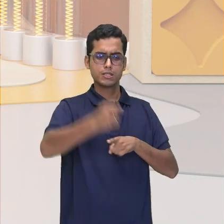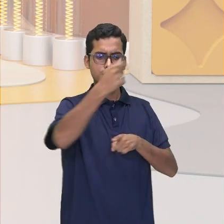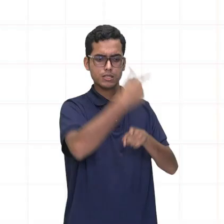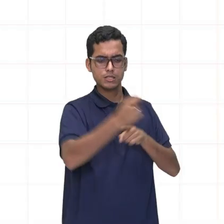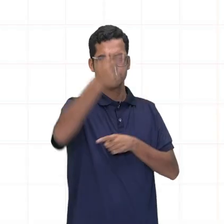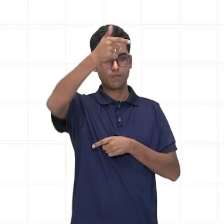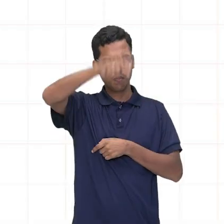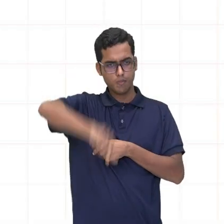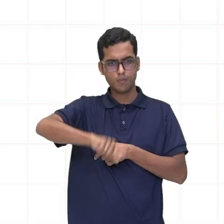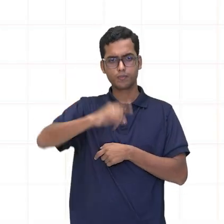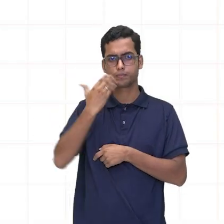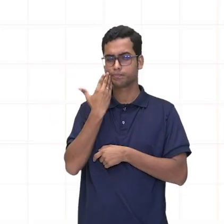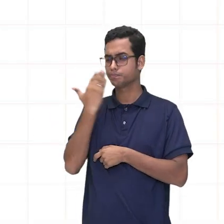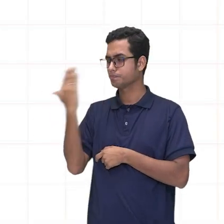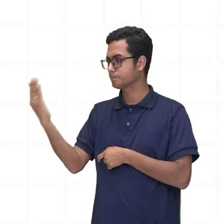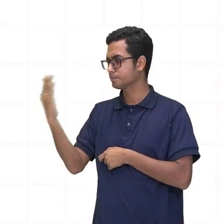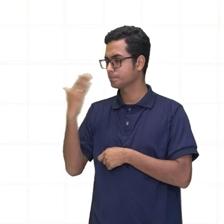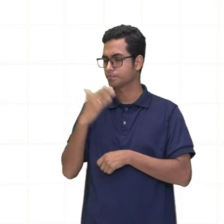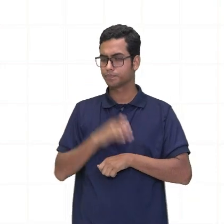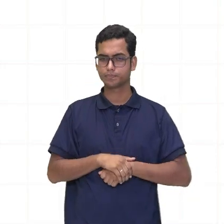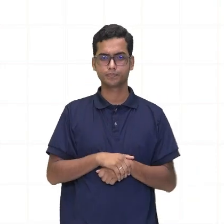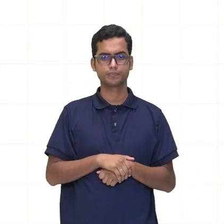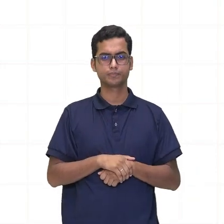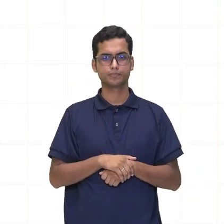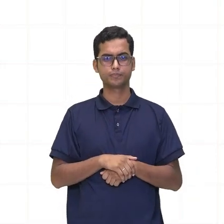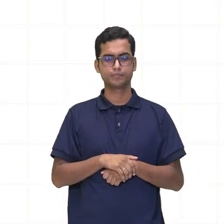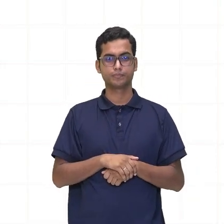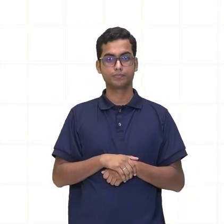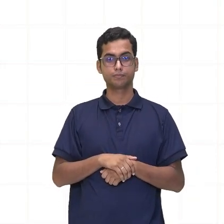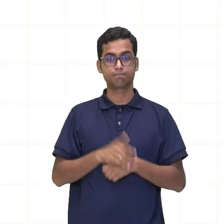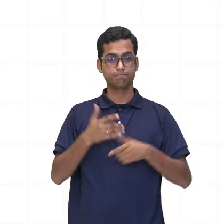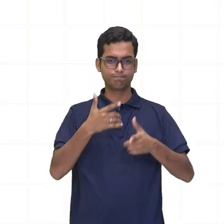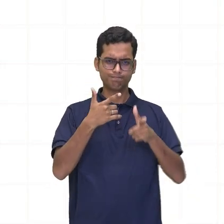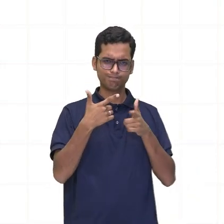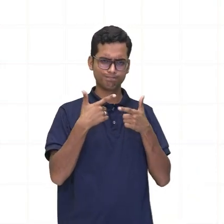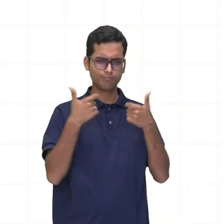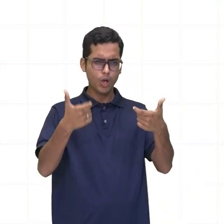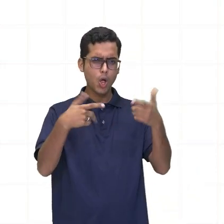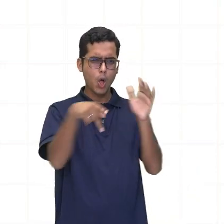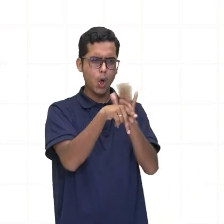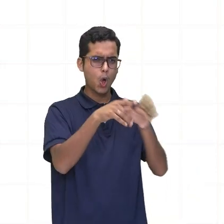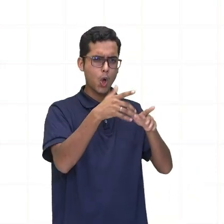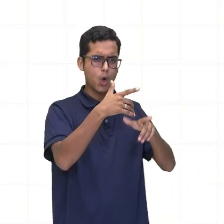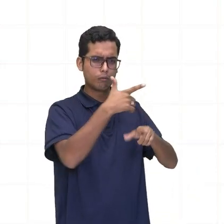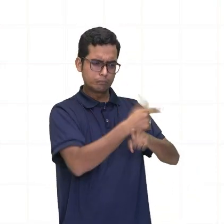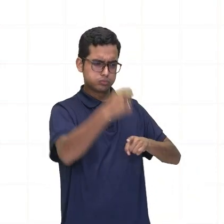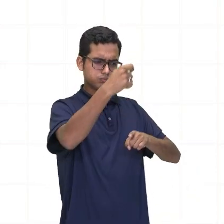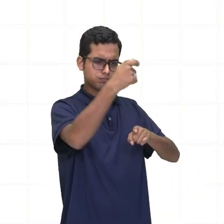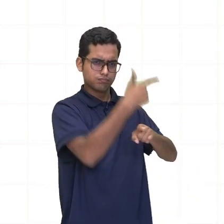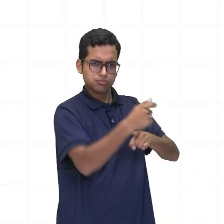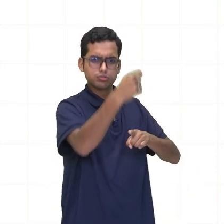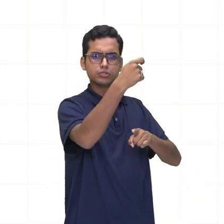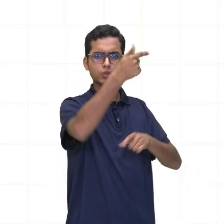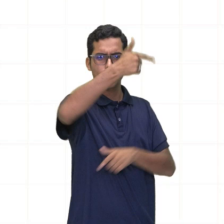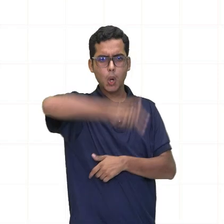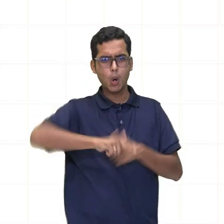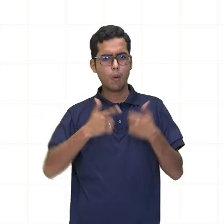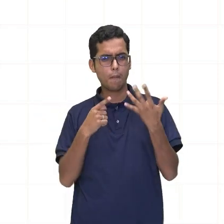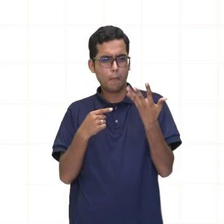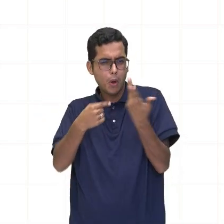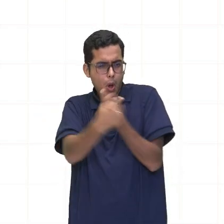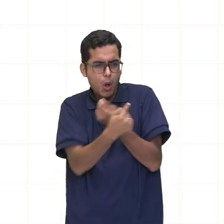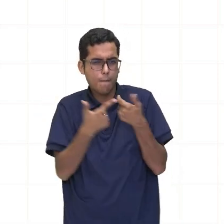nosso texto. As guerras de reconquista referem-se ao conjunto de conflitos que ocorreram